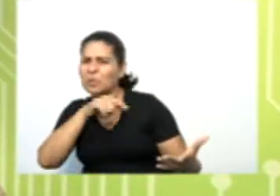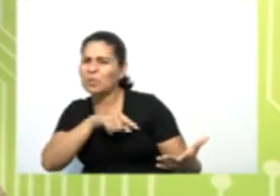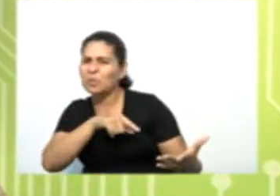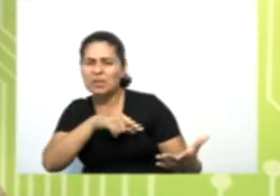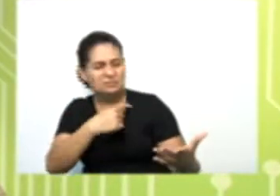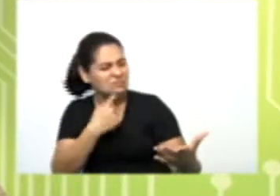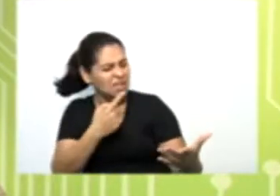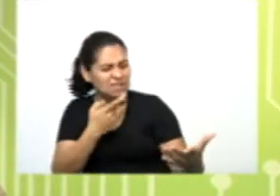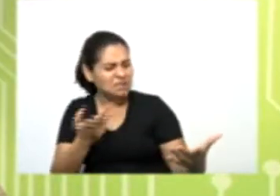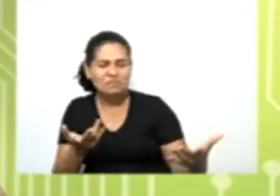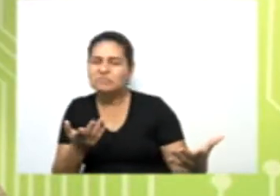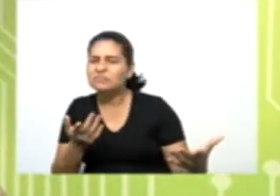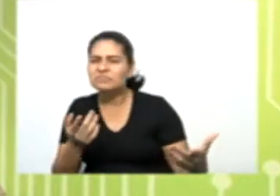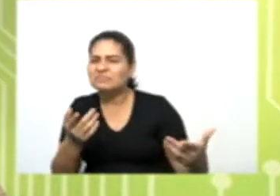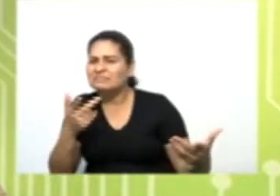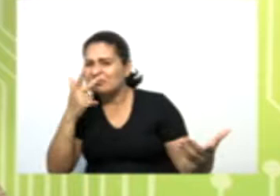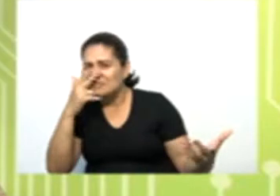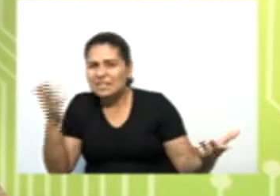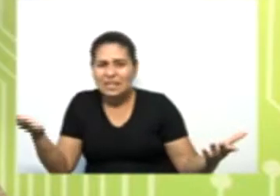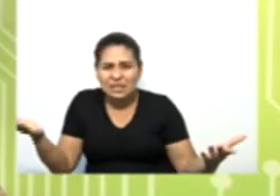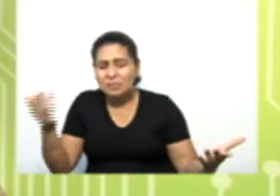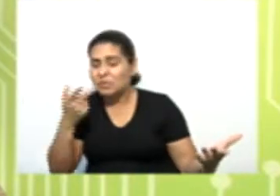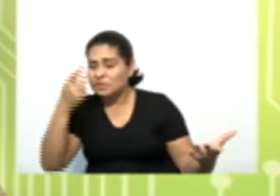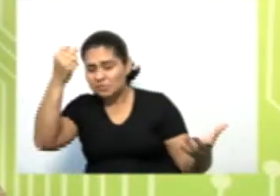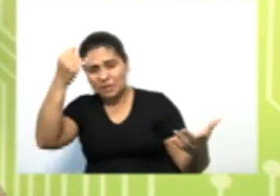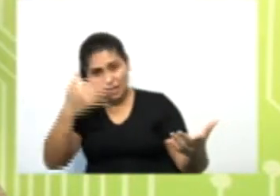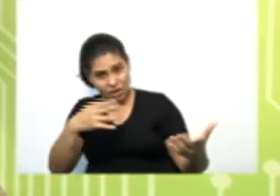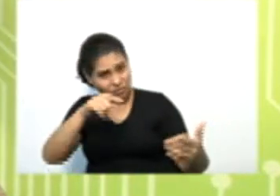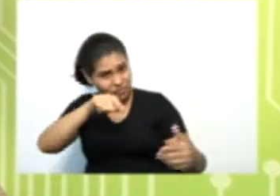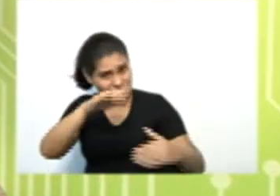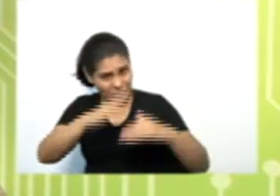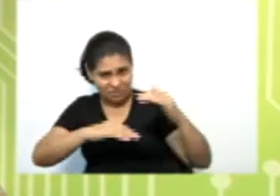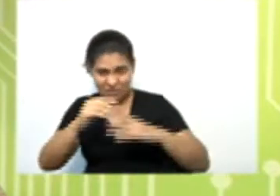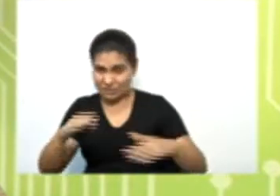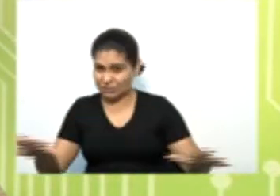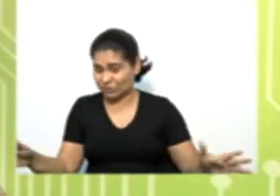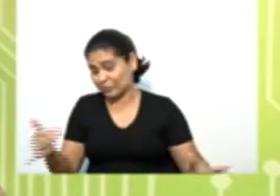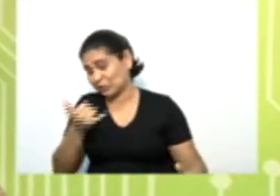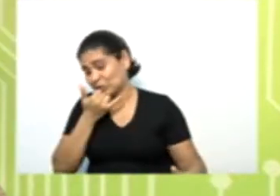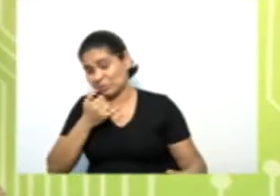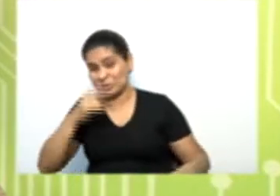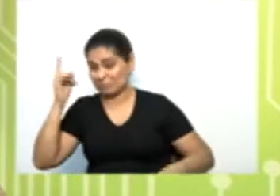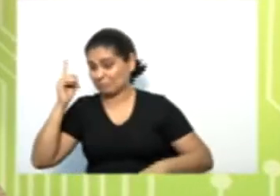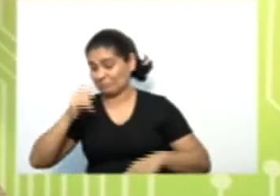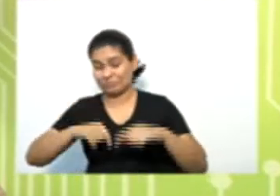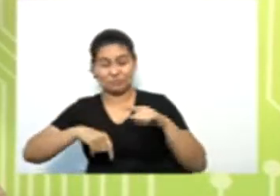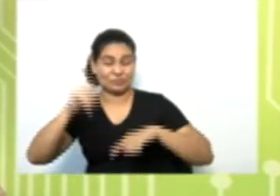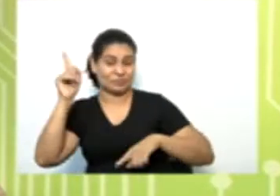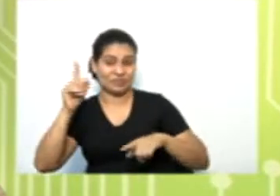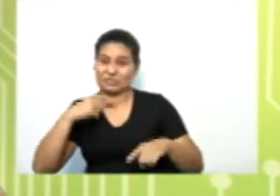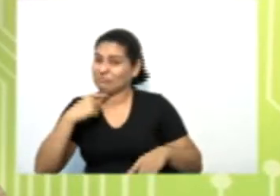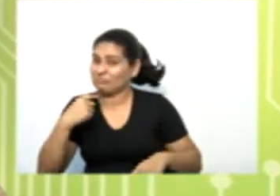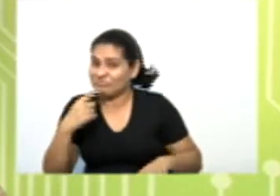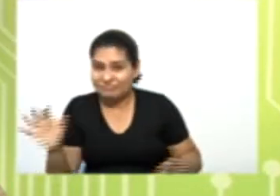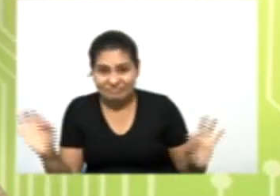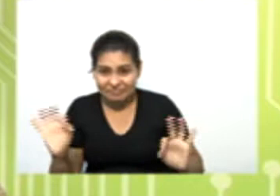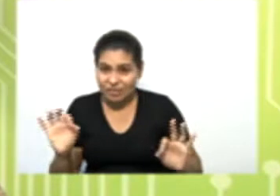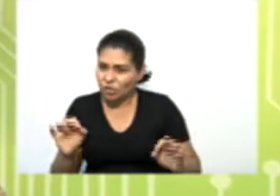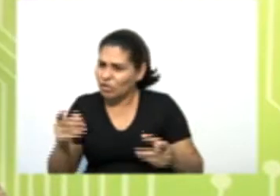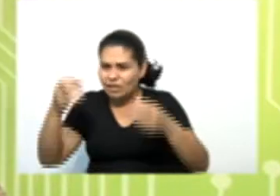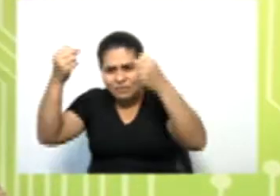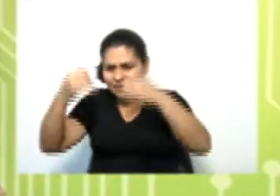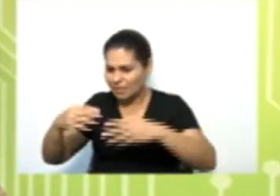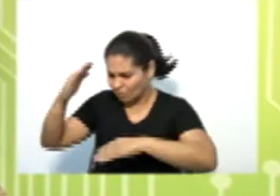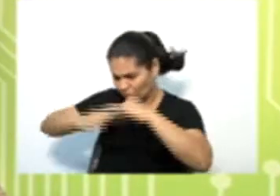satisfatório. Ele está até, eu posso dizer para você, como profissional, uma porcaria, me desculpa, tá certo? Mas ele não está condizente com o